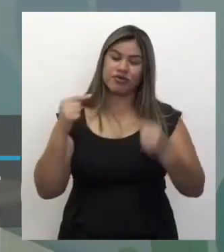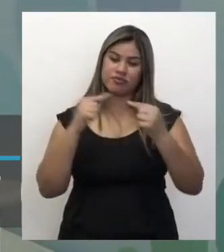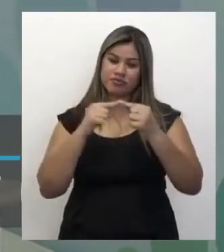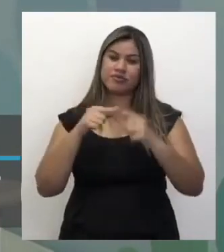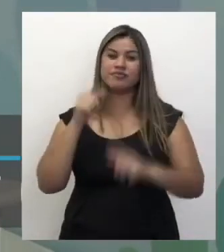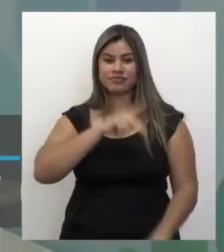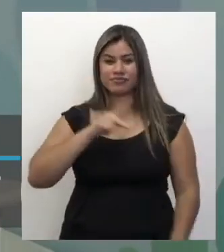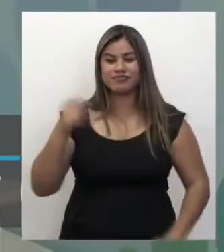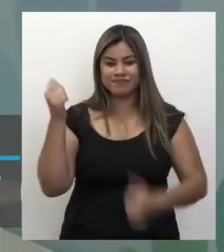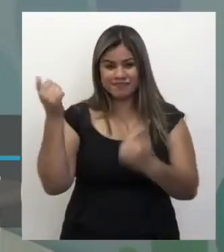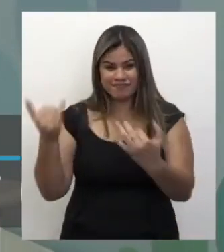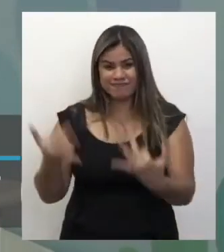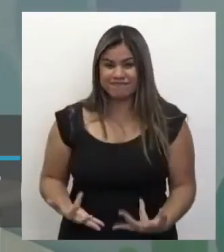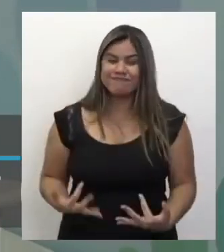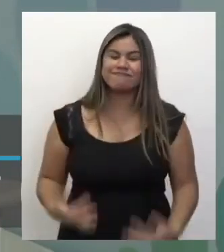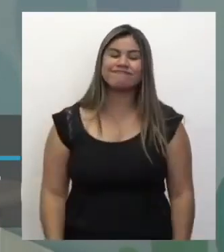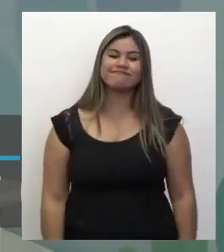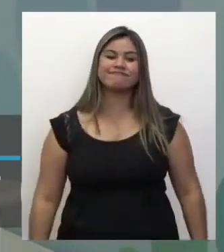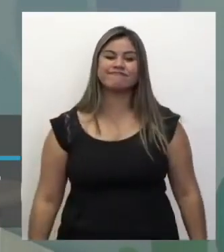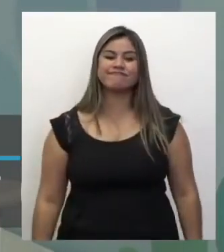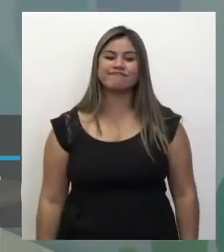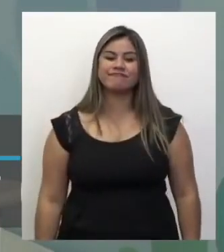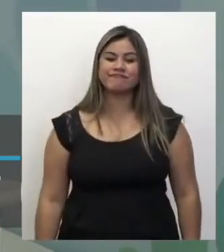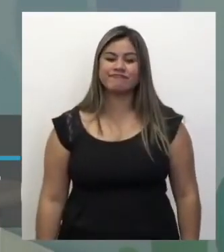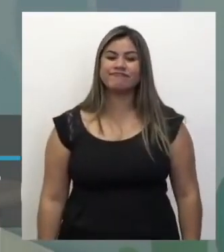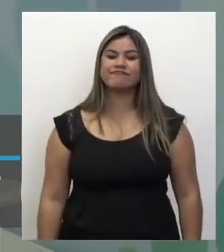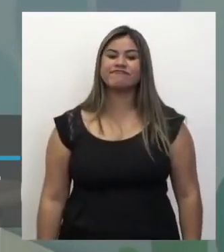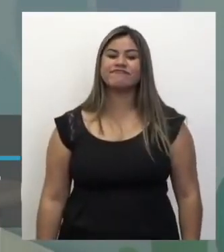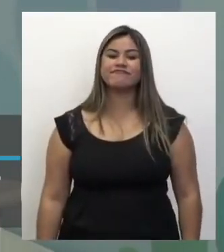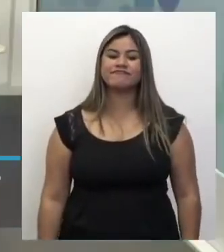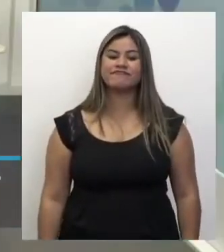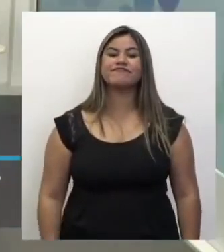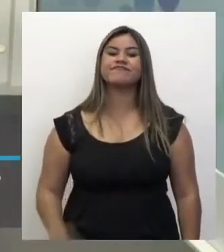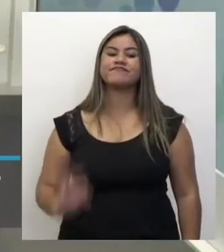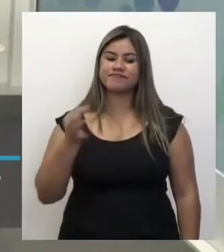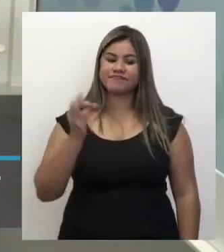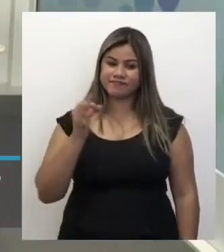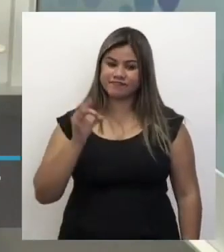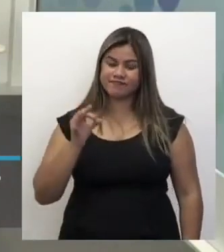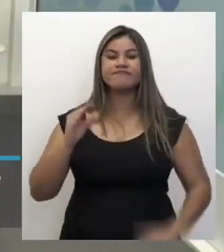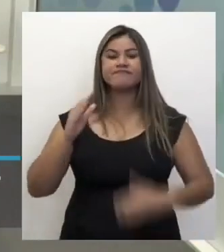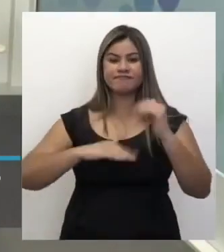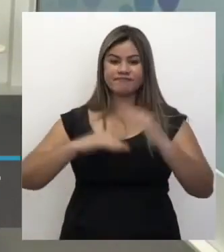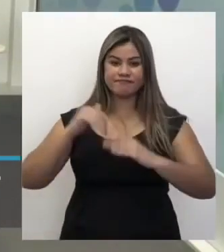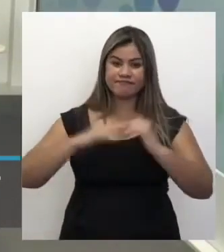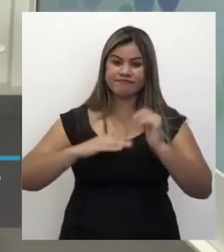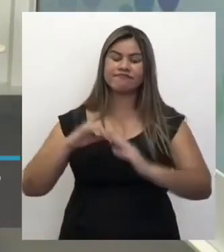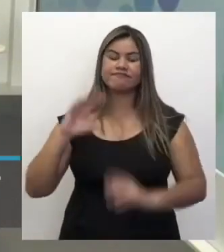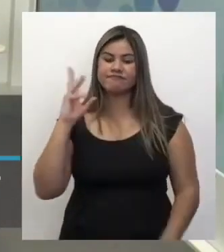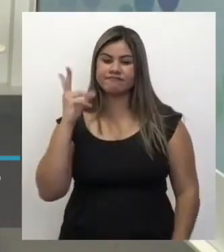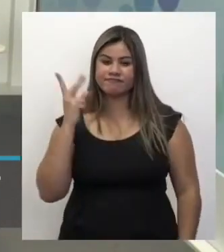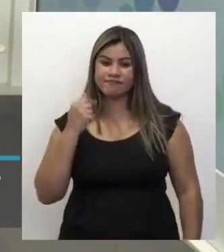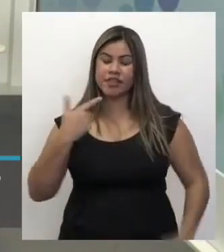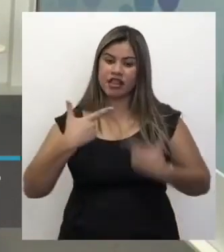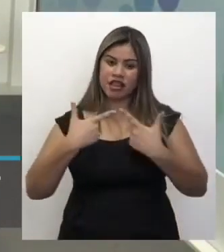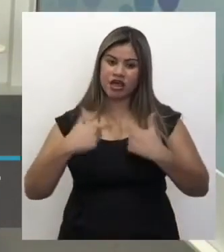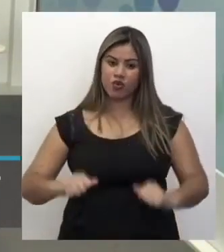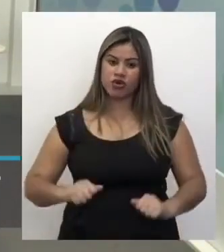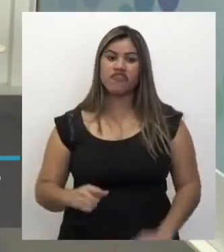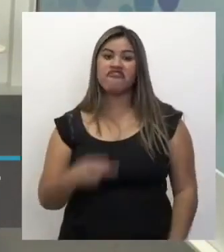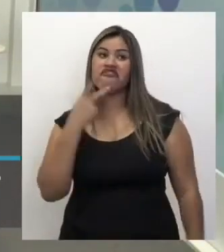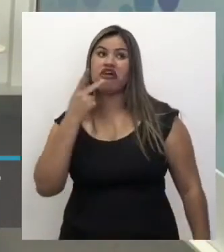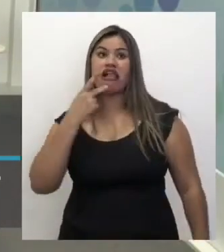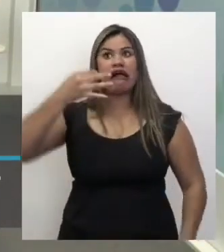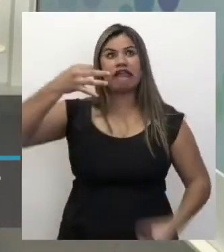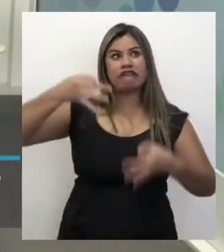acabou de explicar. A competência linguística. Isso é que é ser competente linguisticamente falando, né? Não é Que você lindo. falar